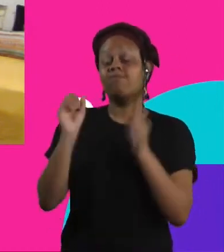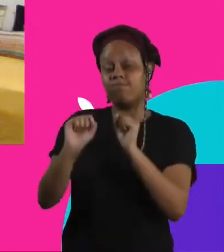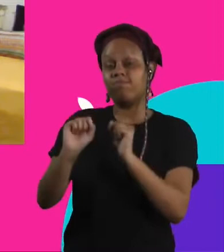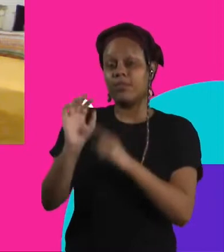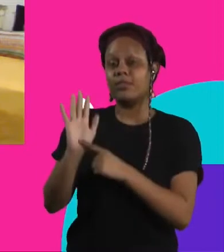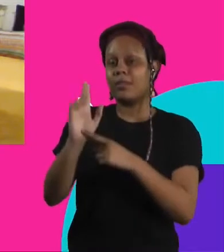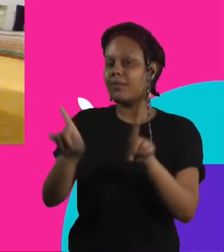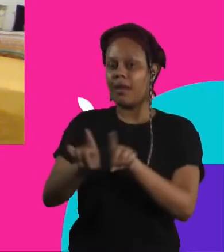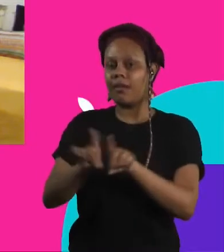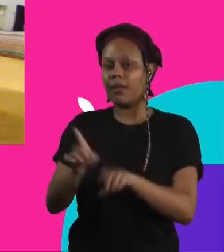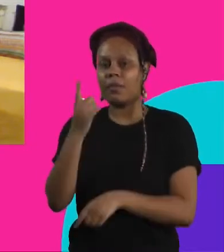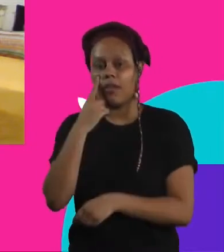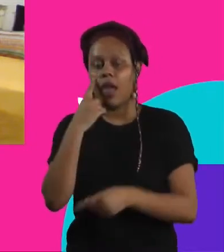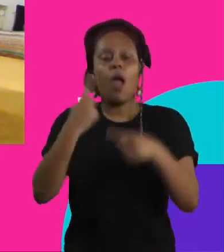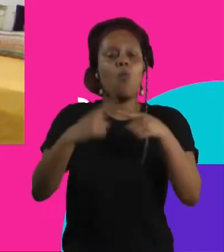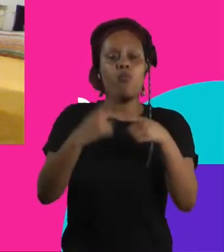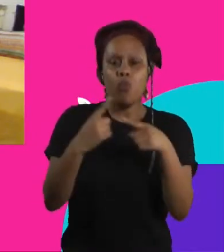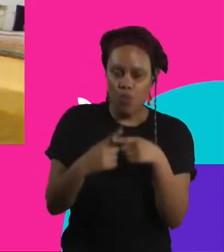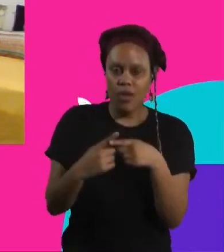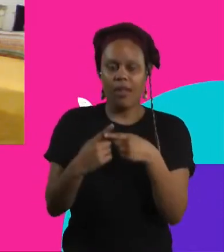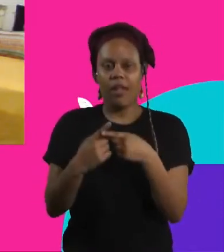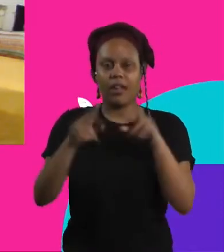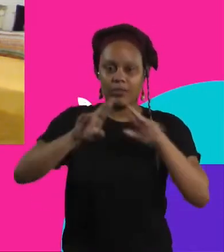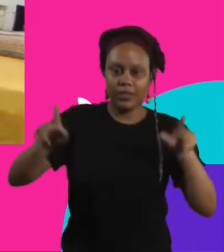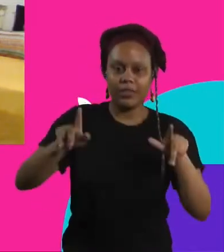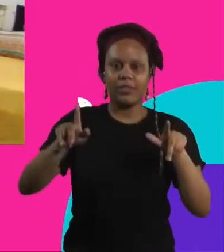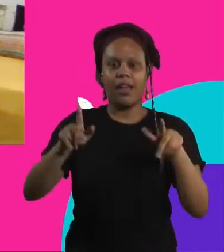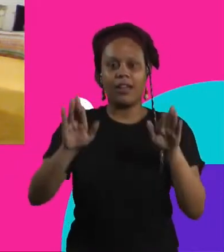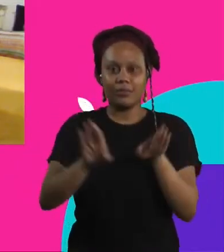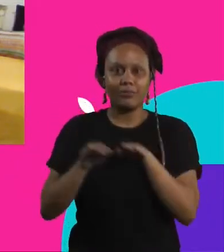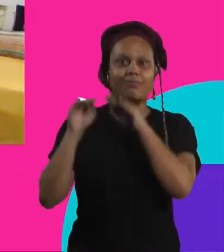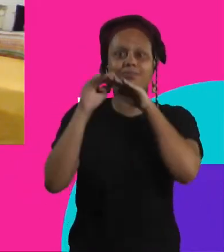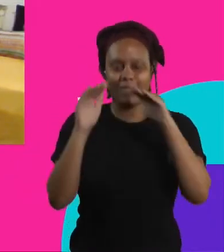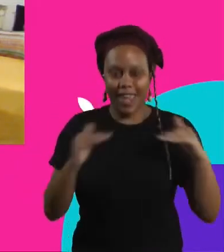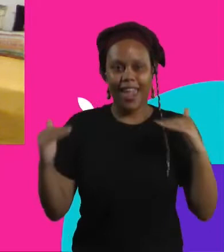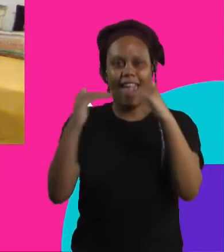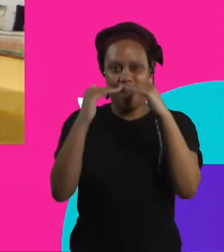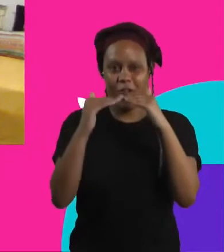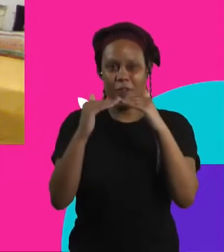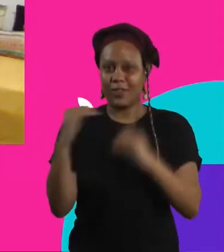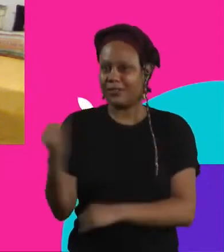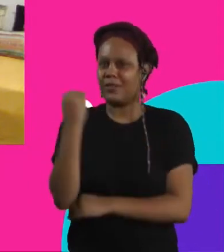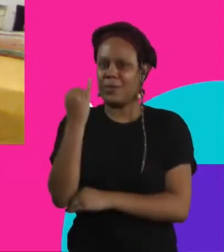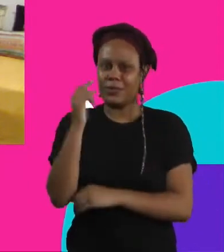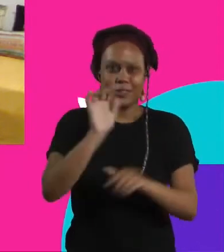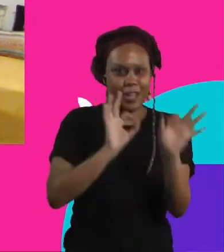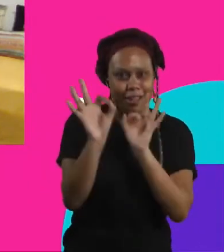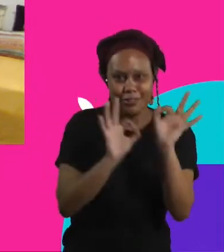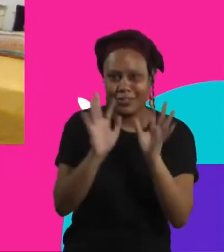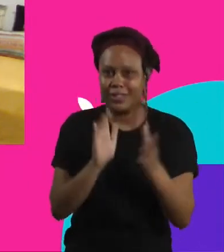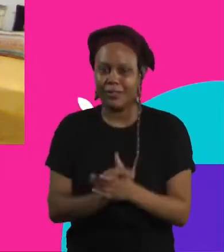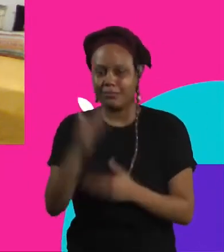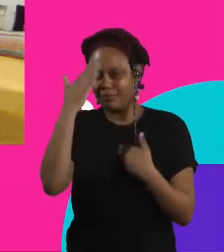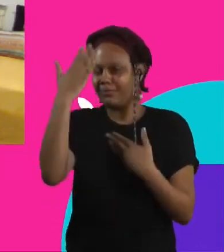perspectiva do porquê diversidade, equidade e inclusão importam nas organizações. Obrigado, Isabela. Prazer estar aqui com vocês.